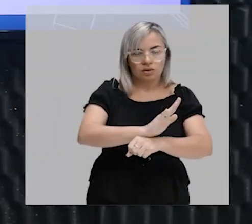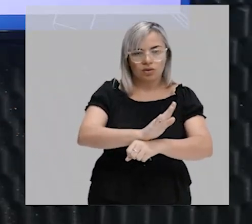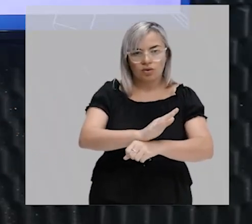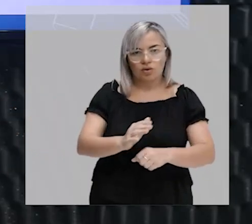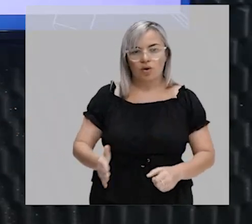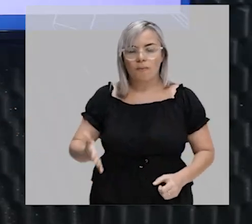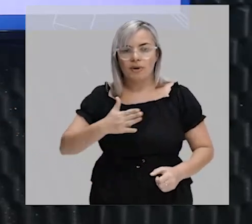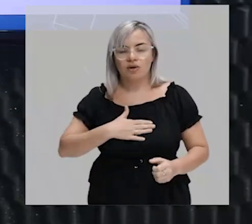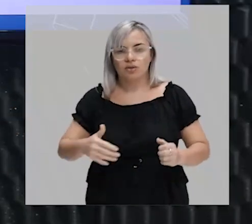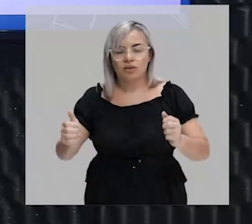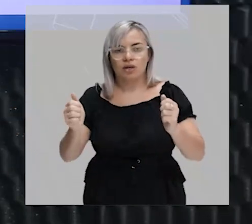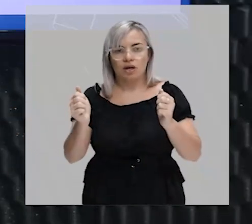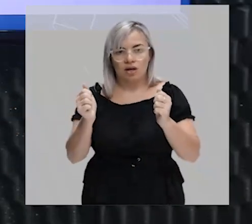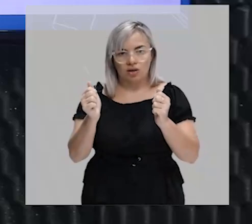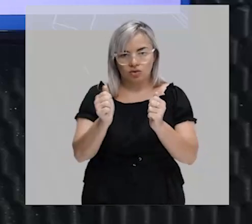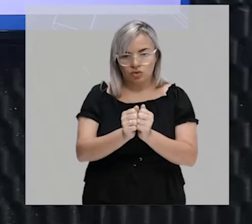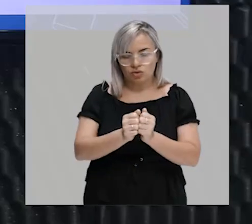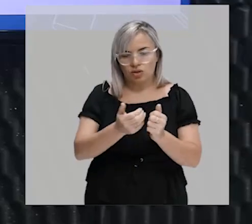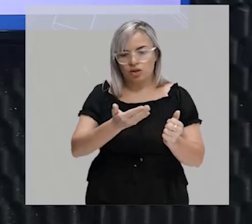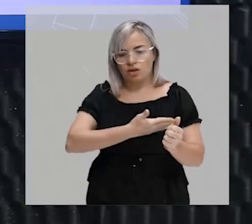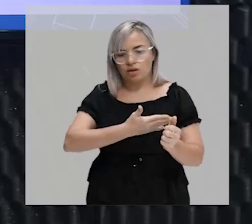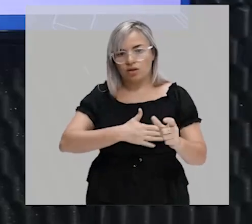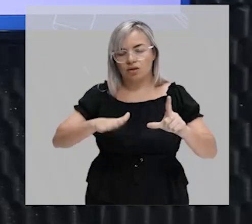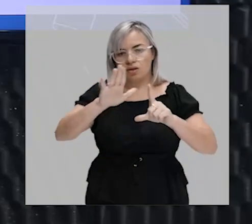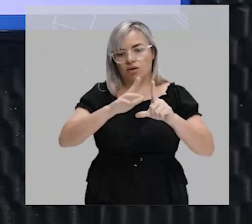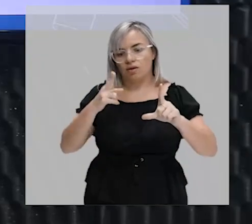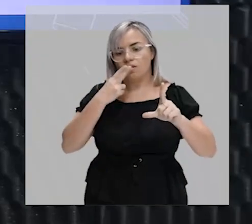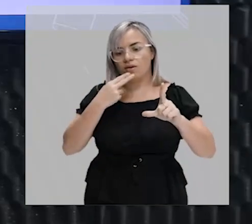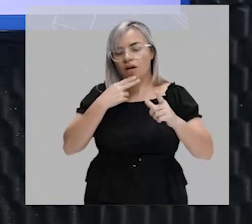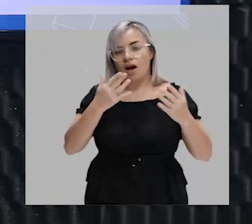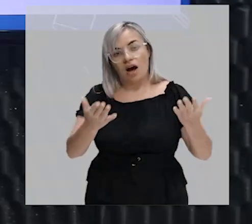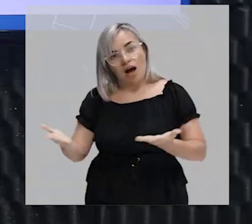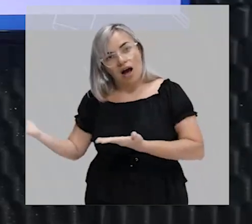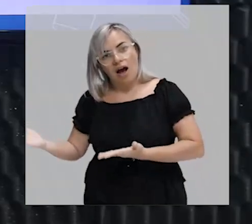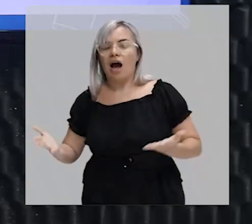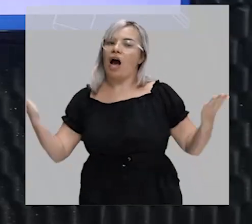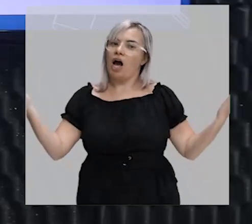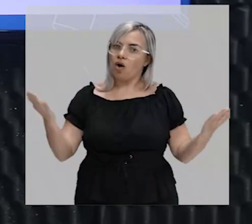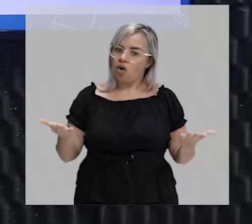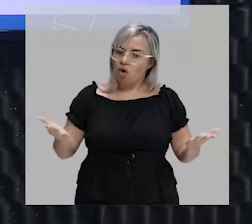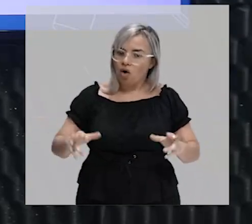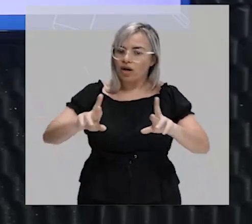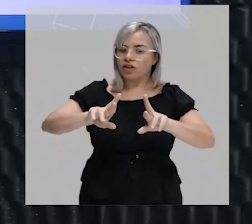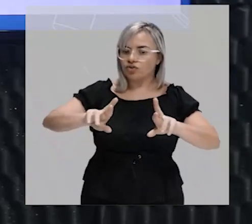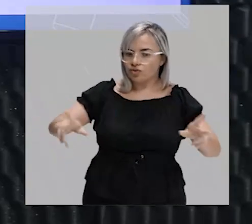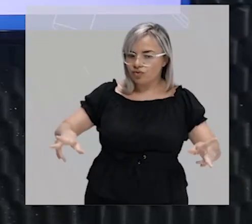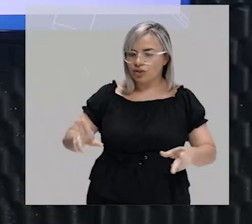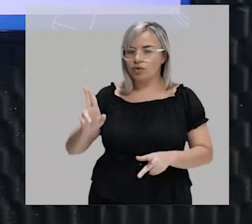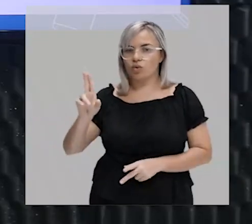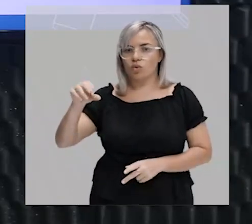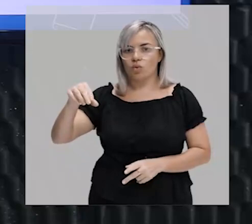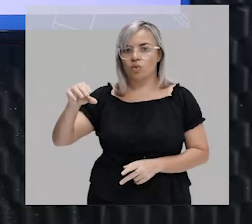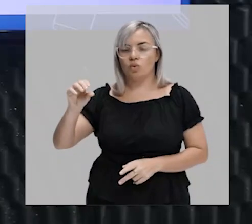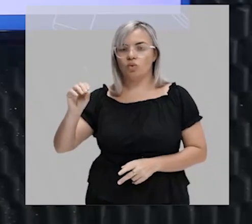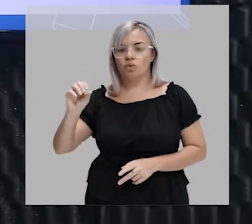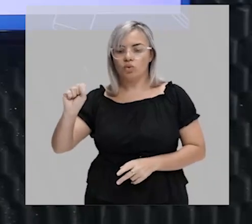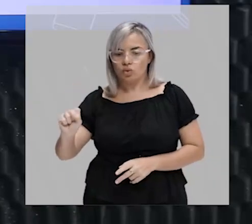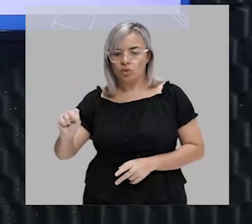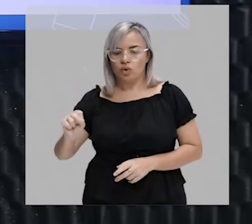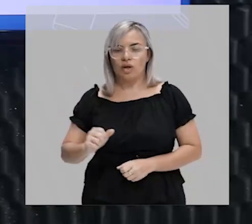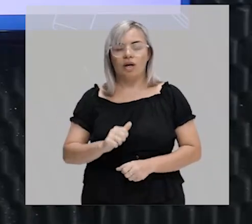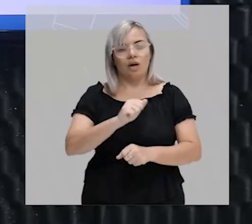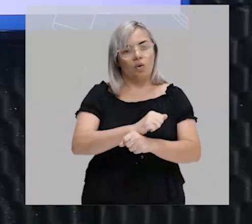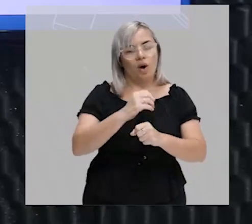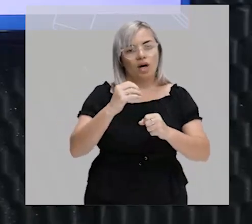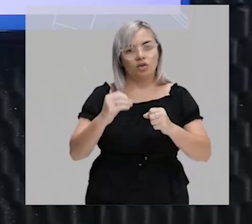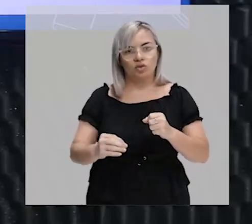uns amigos. Quem são esses amigos? Eu não sei, não especifiquei. Então, aqui eu utilizo o artigo